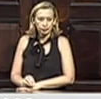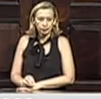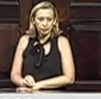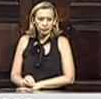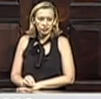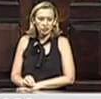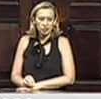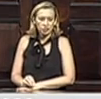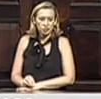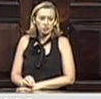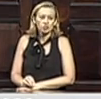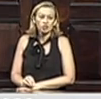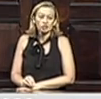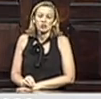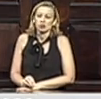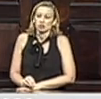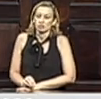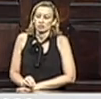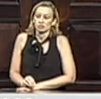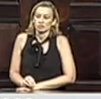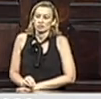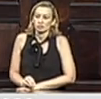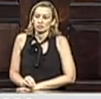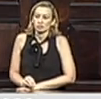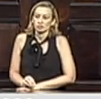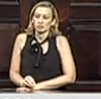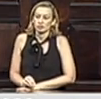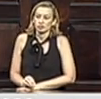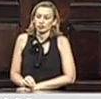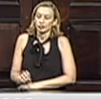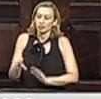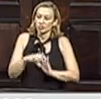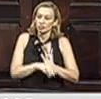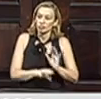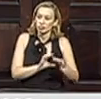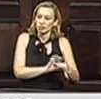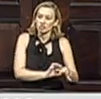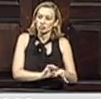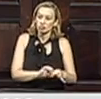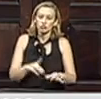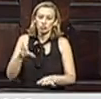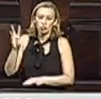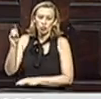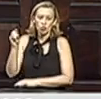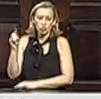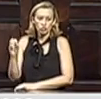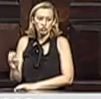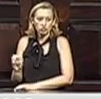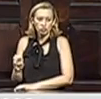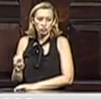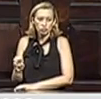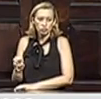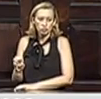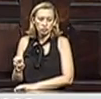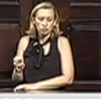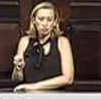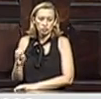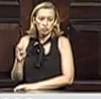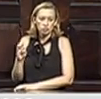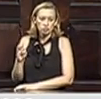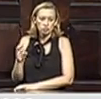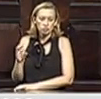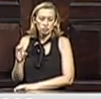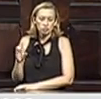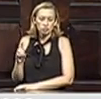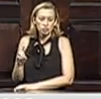Essa é a emenda do Conte Bittencourt, que cria uma faixa para o professor 40 horas. Senhor presidente, a